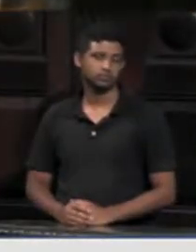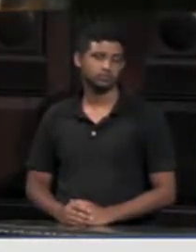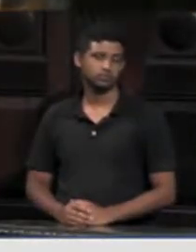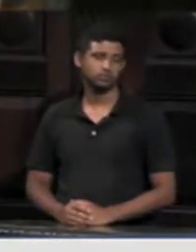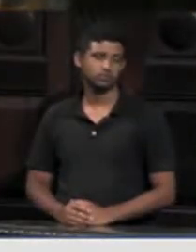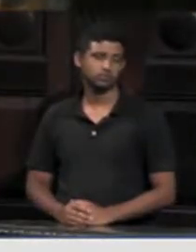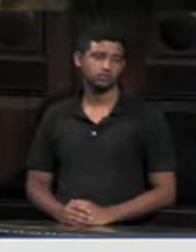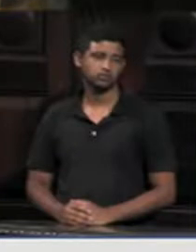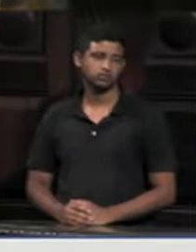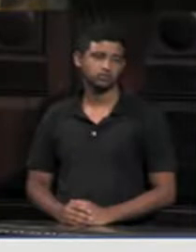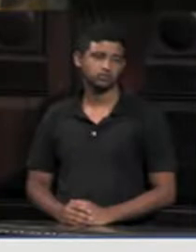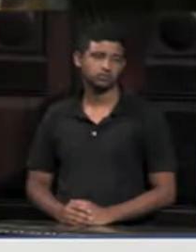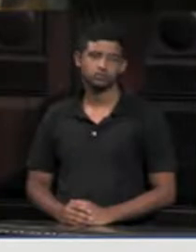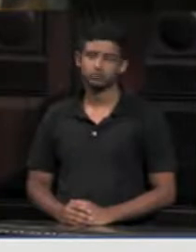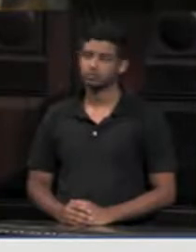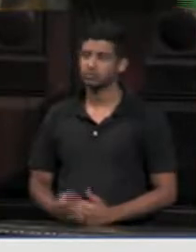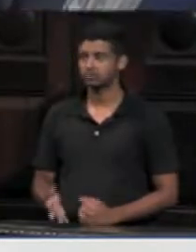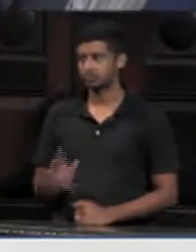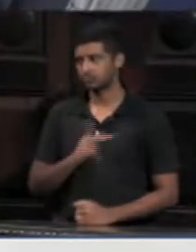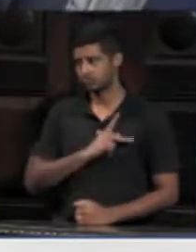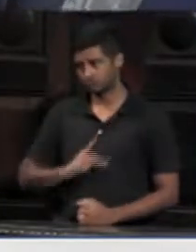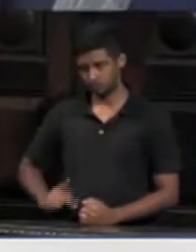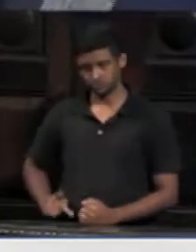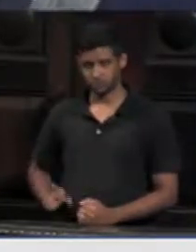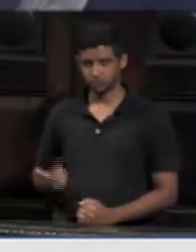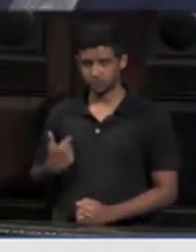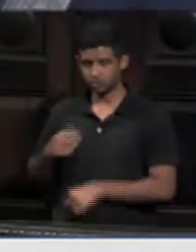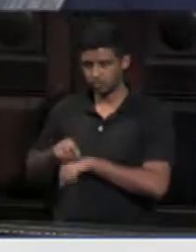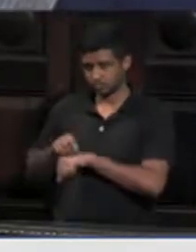Senhor presidente, então eu sugiro